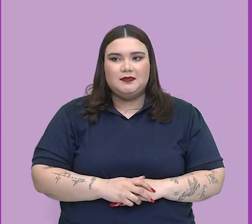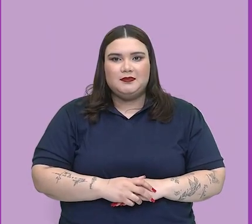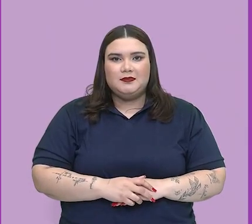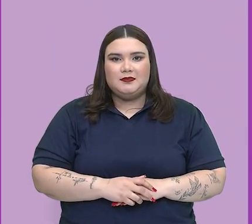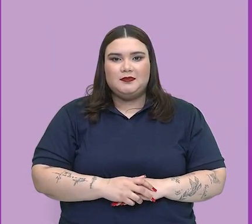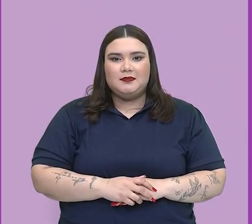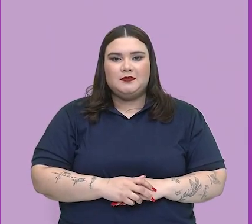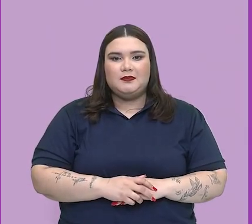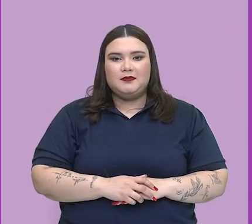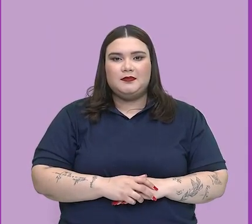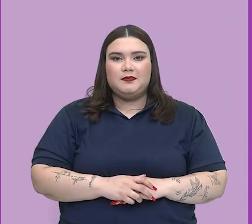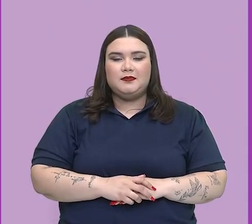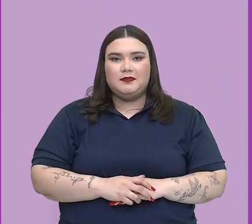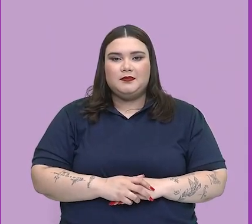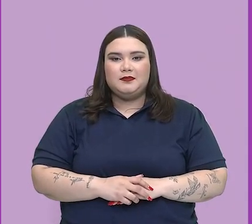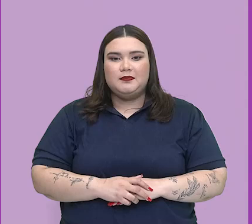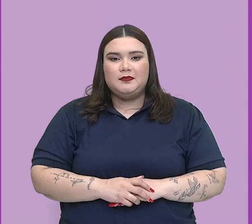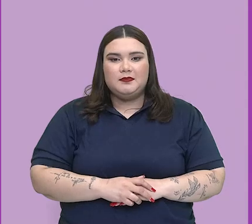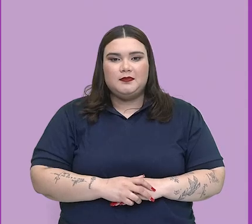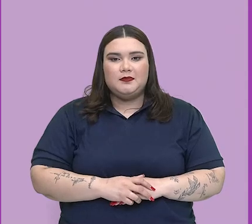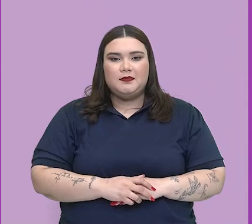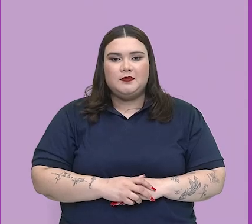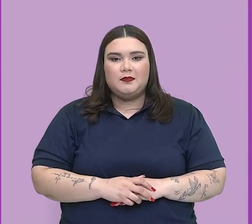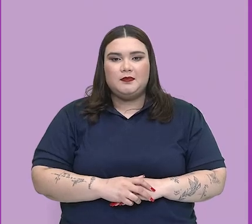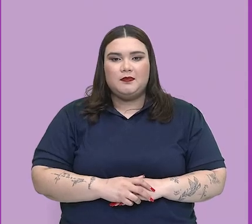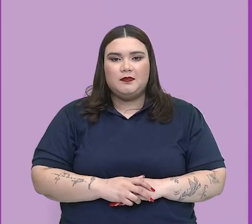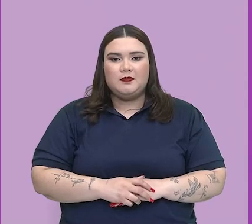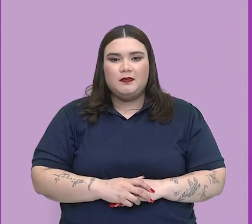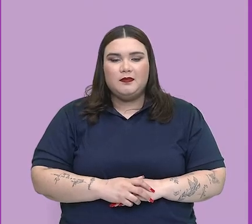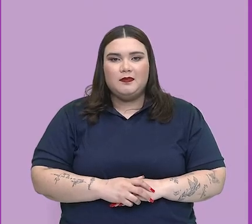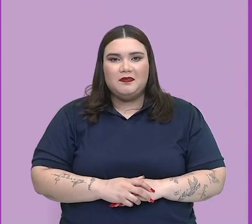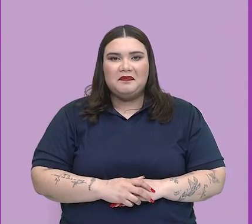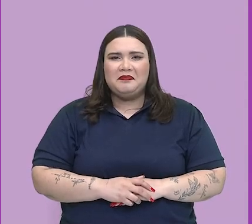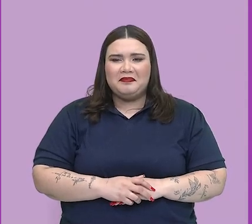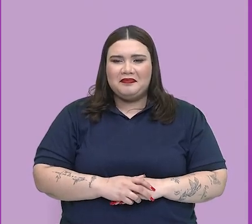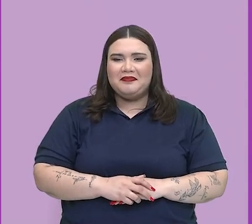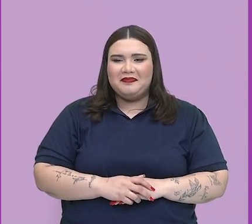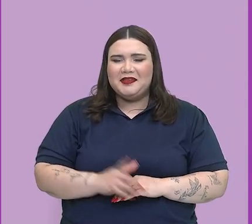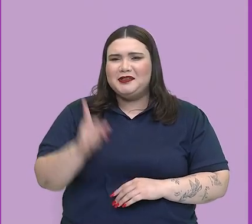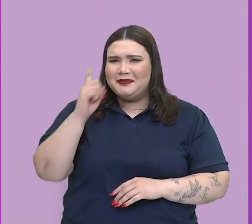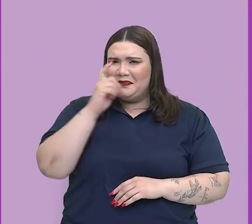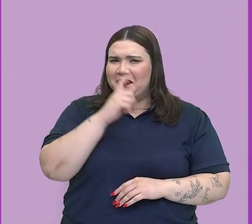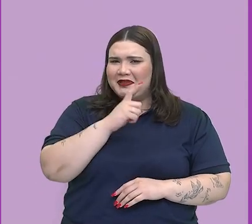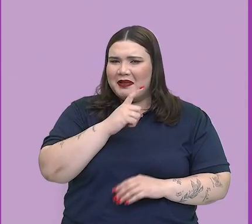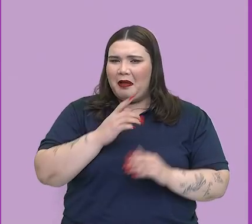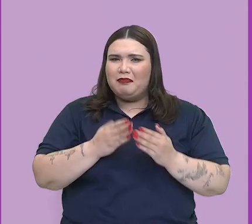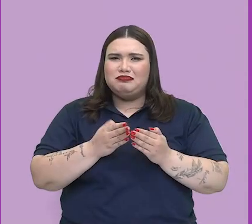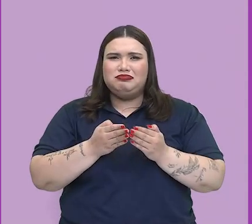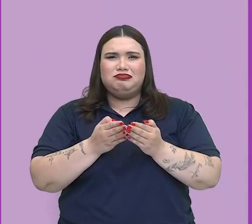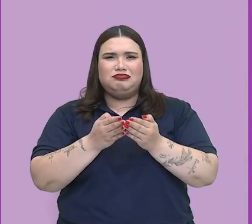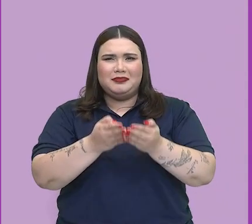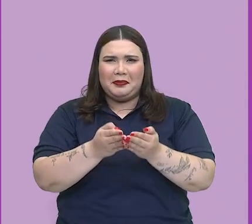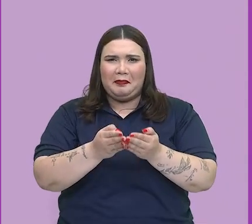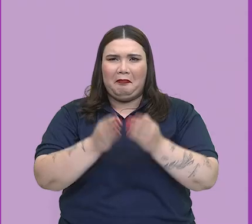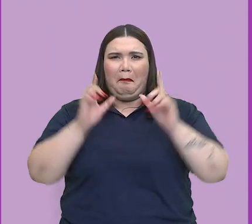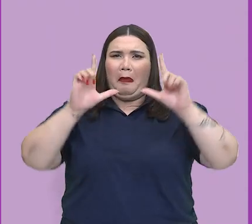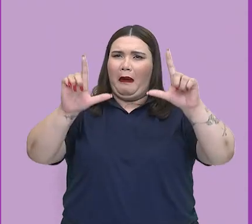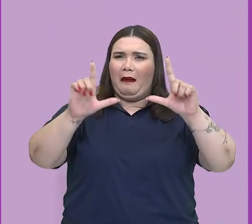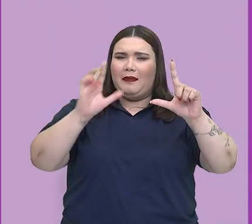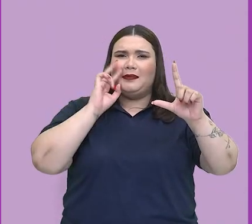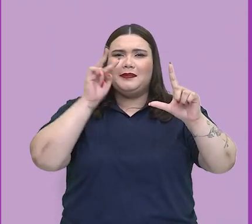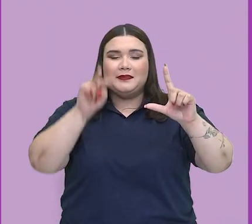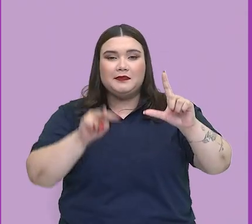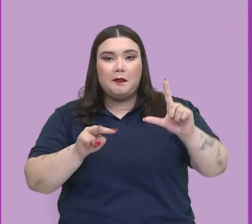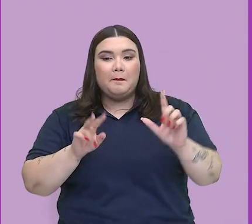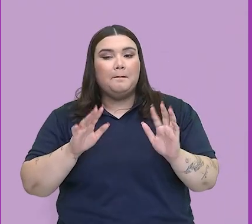É meio difícil a gente estar navegando no rio e encontrar uma placa dessa, né? Mas vamos supor que fosse esse o caso, a gente encontrasse essas